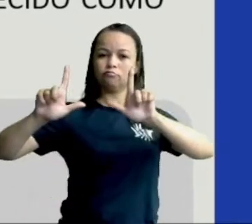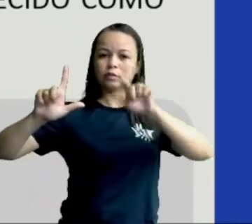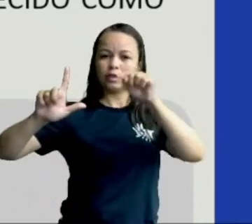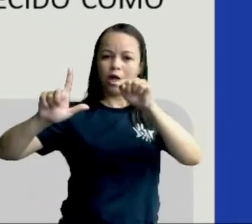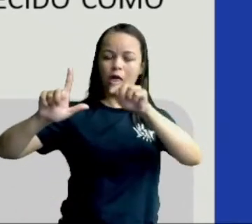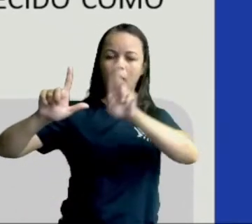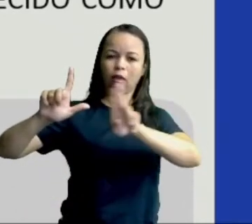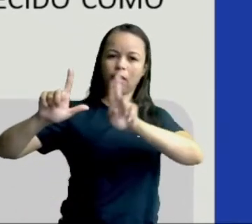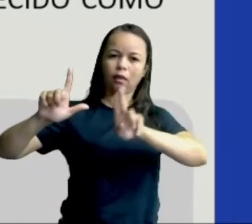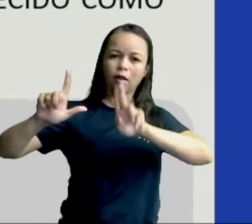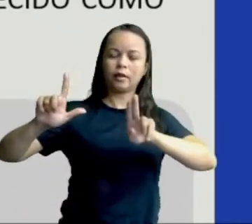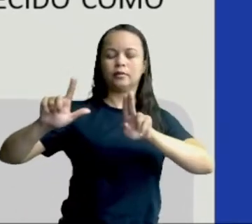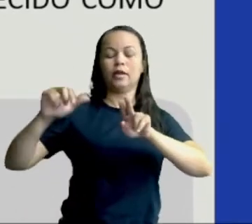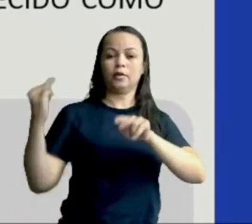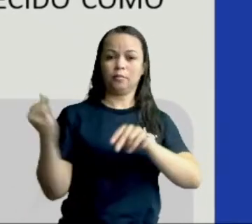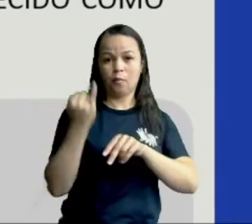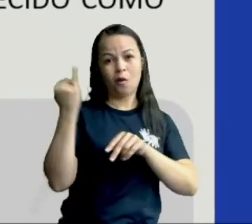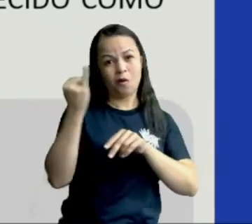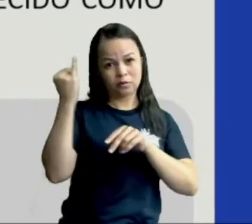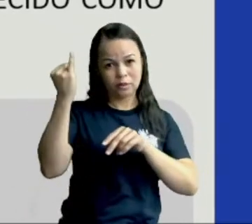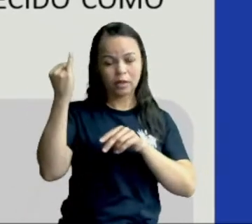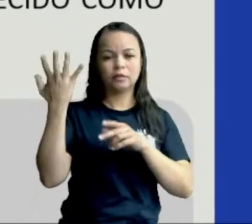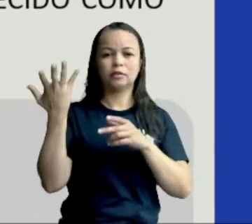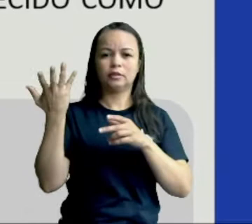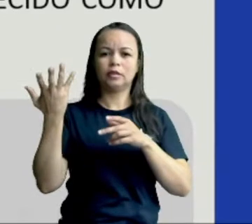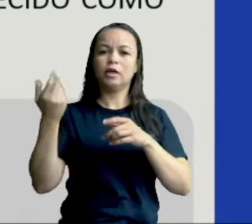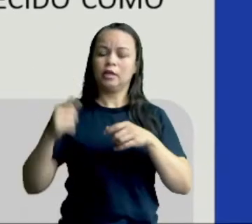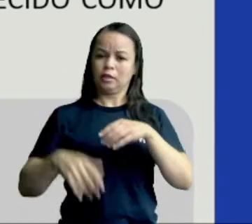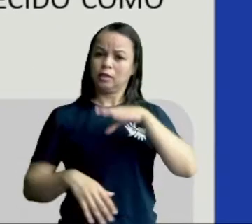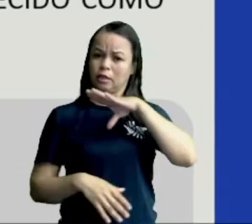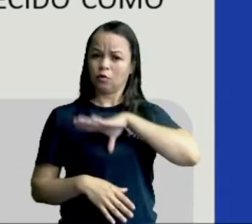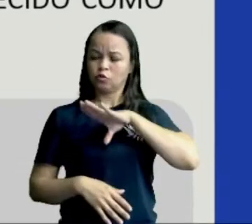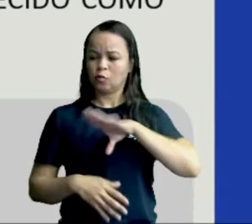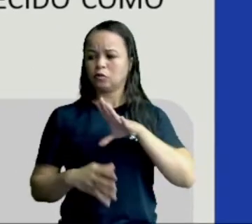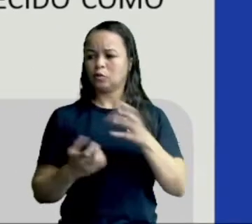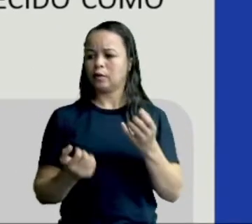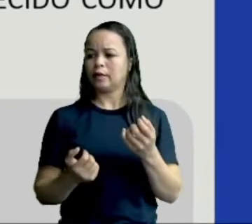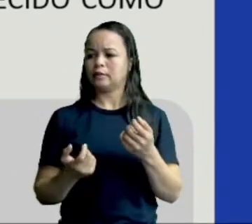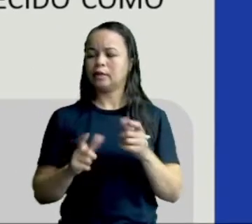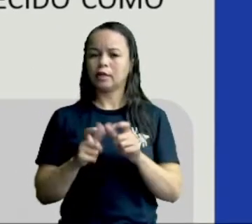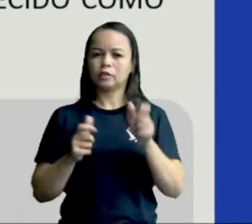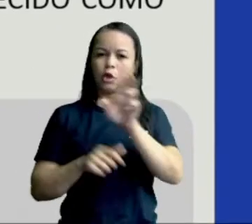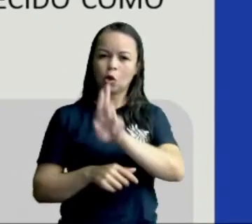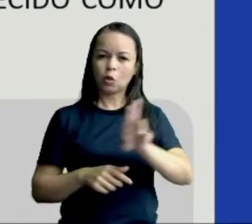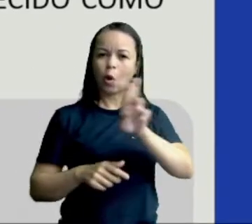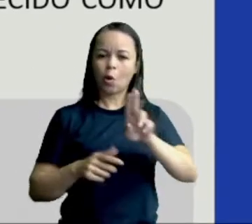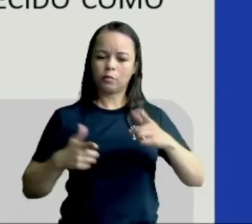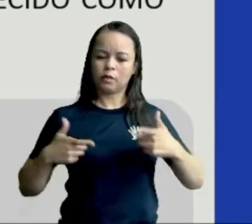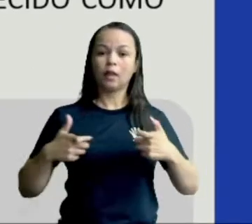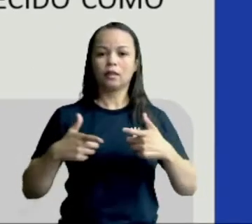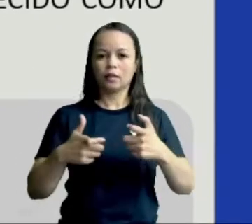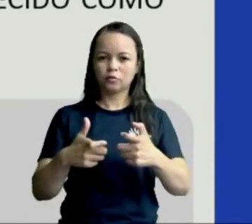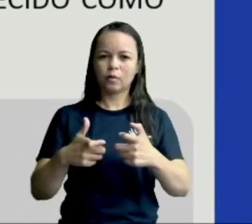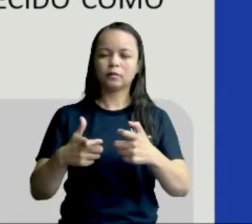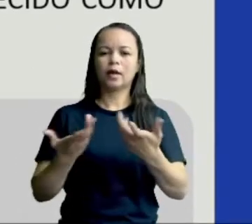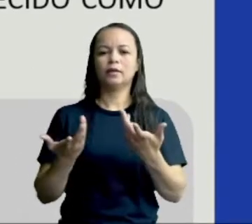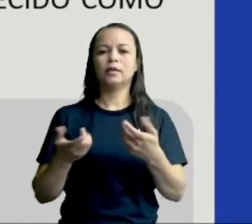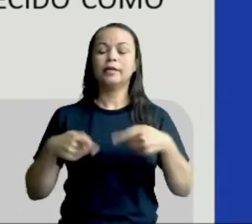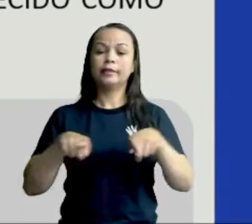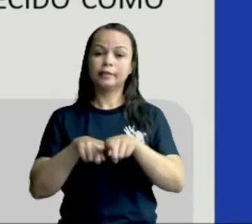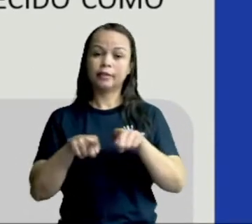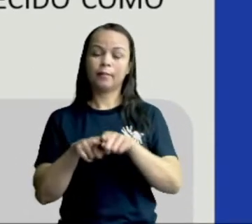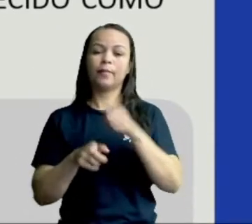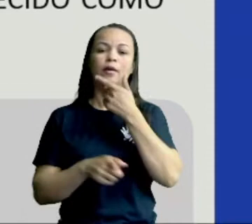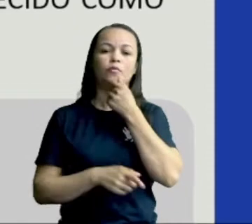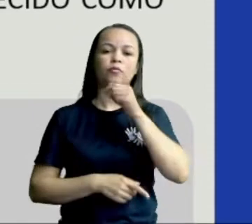Dias Cardoso, né, português e grande nome da batalha, além do próprio João Fernandes